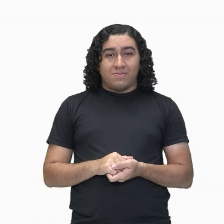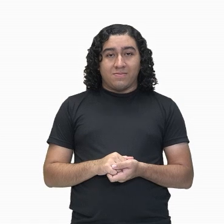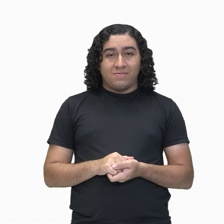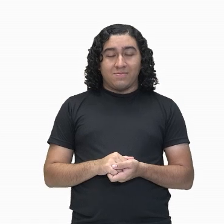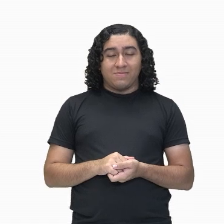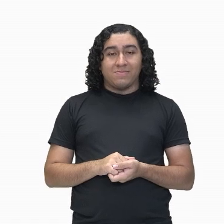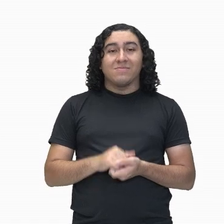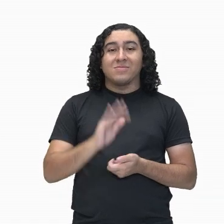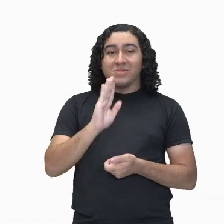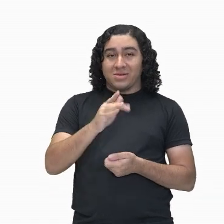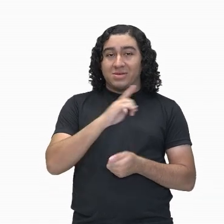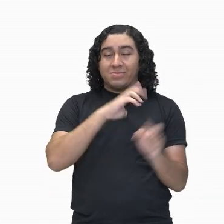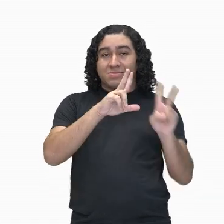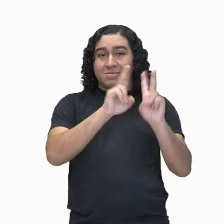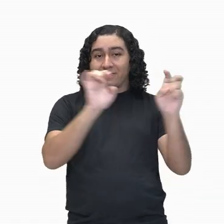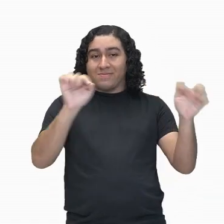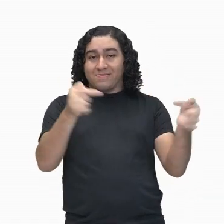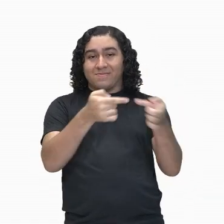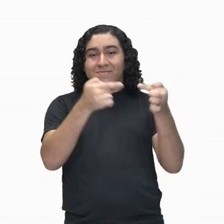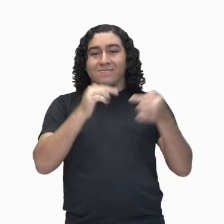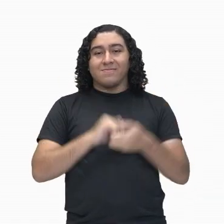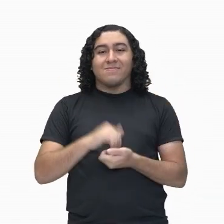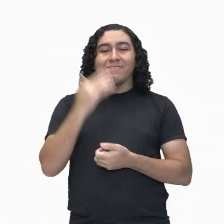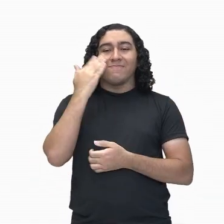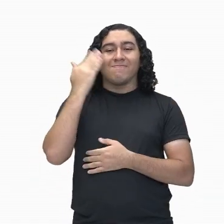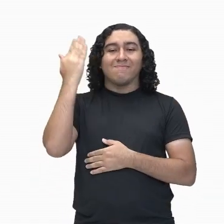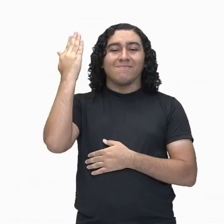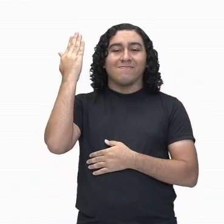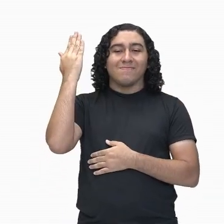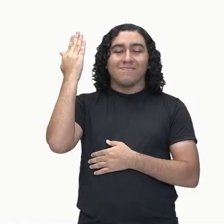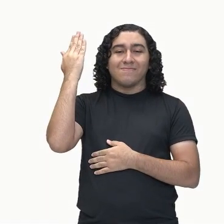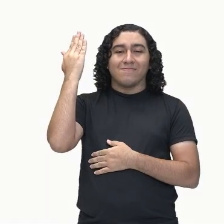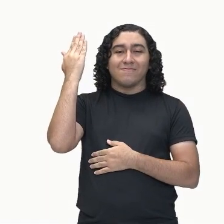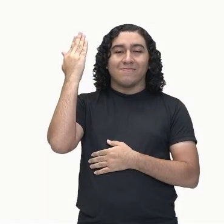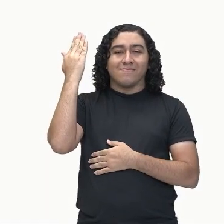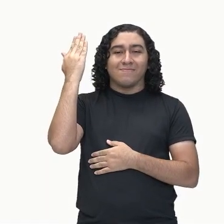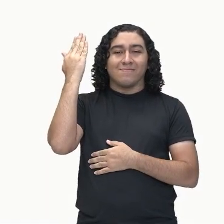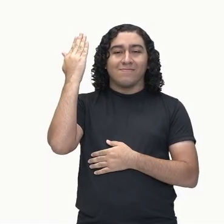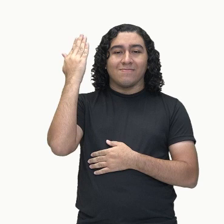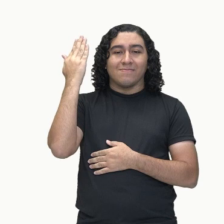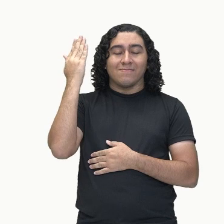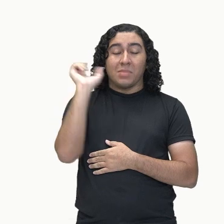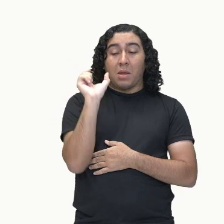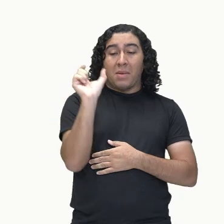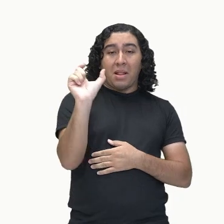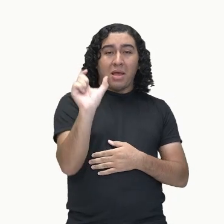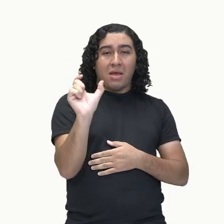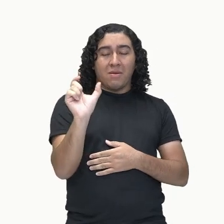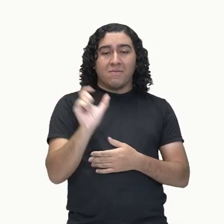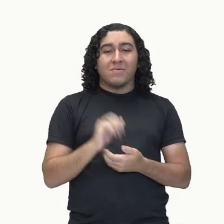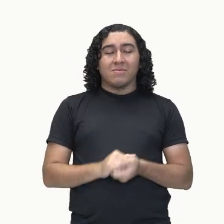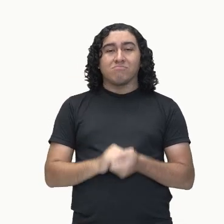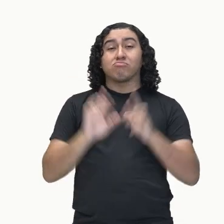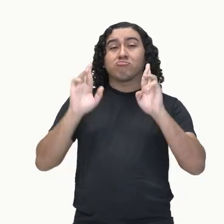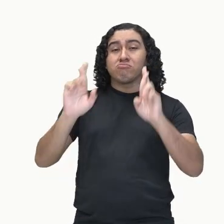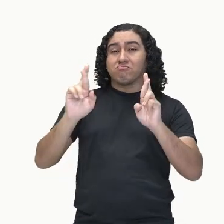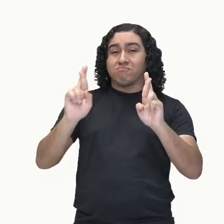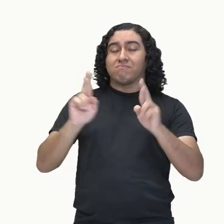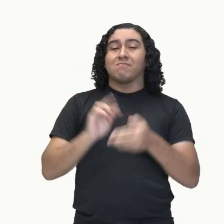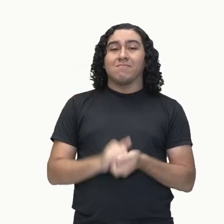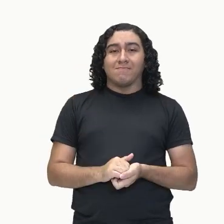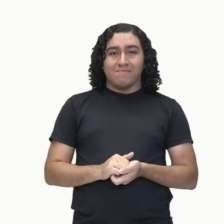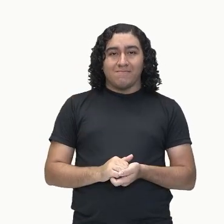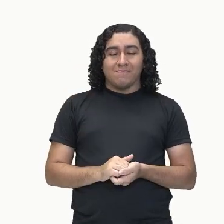subjuntivo á Tomara que se Deus quiser né